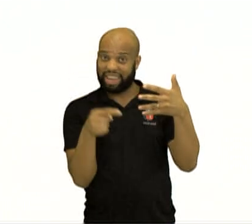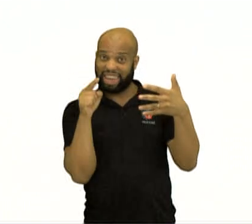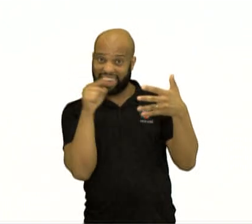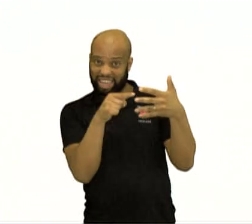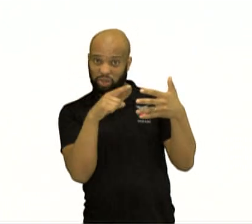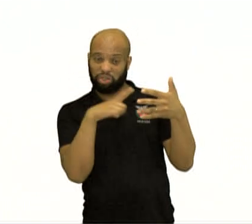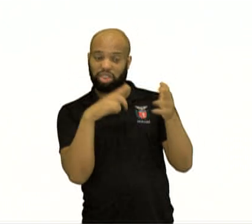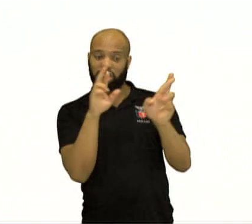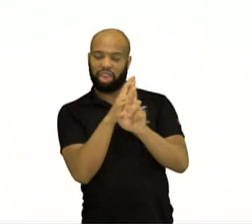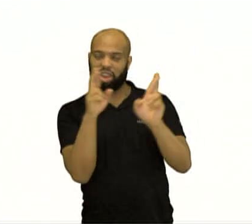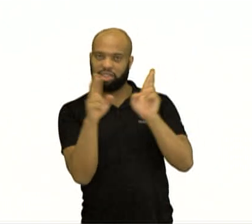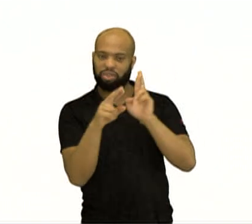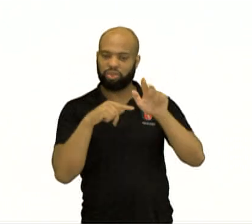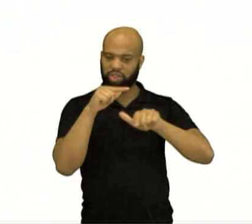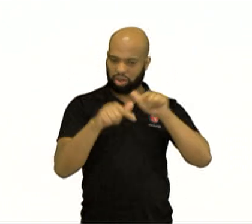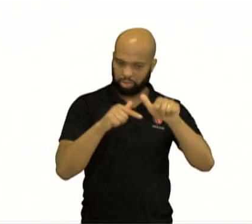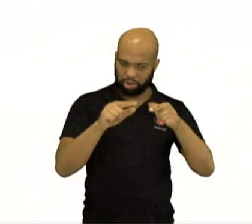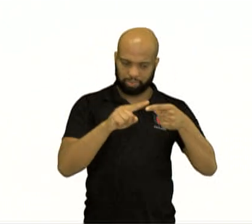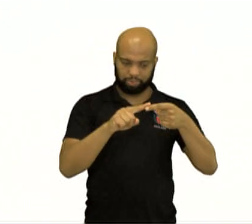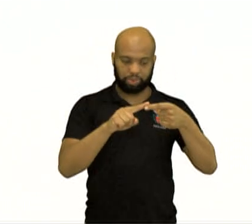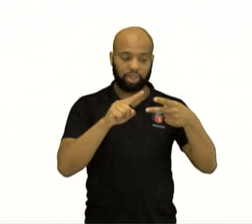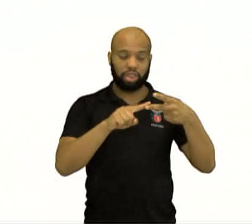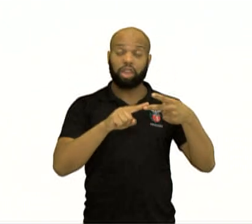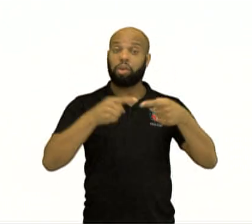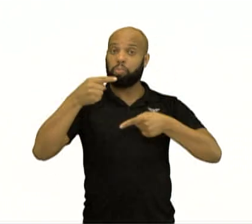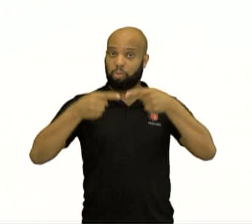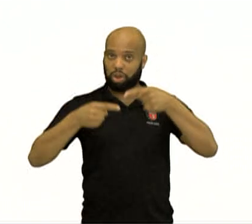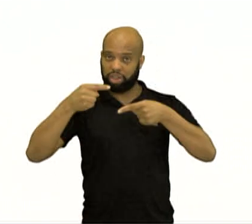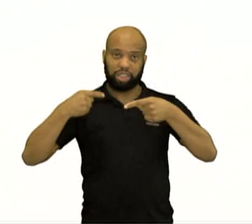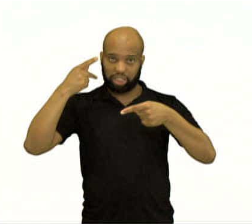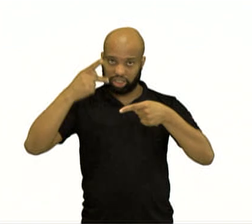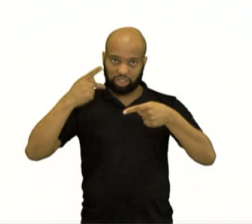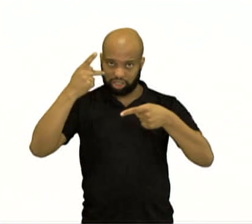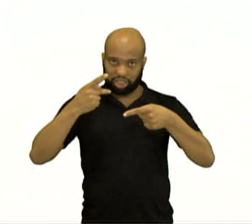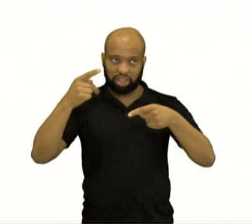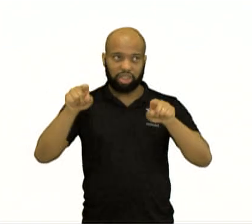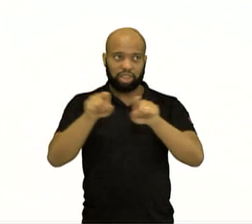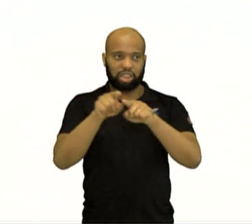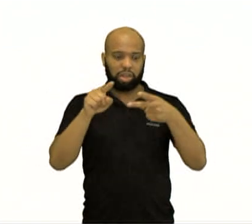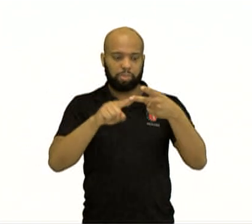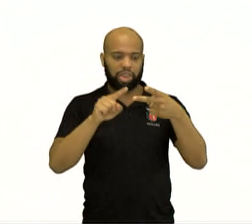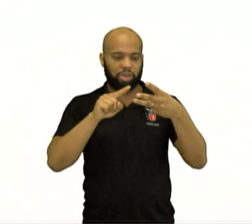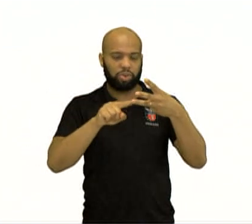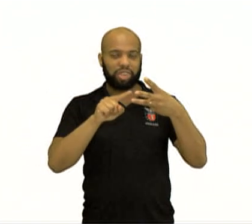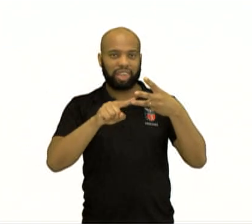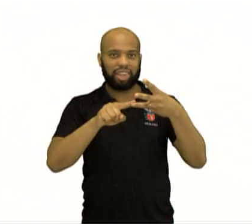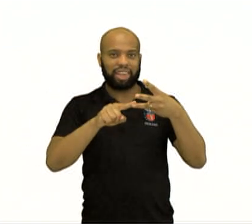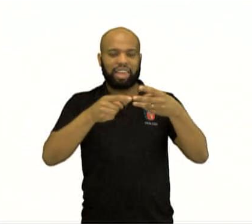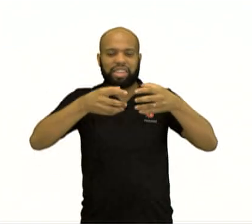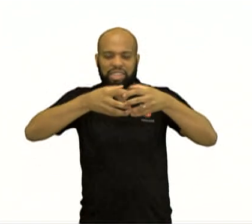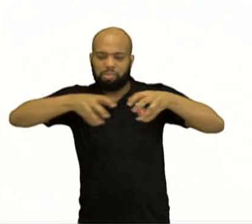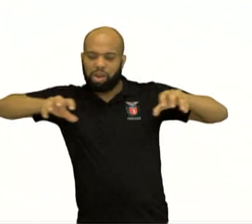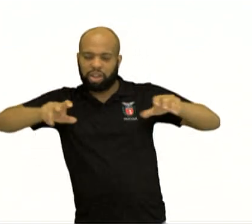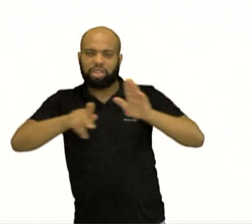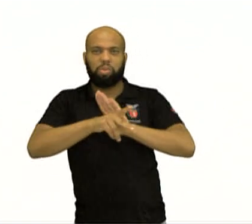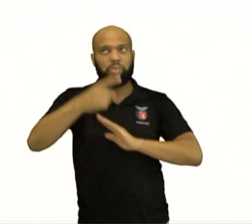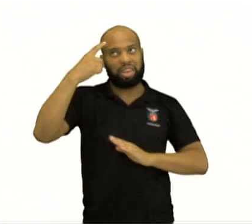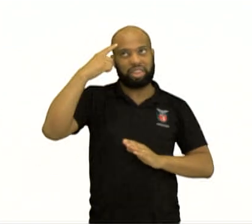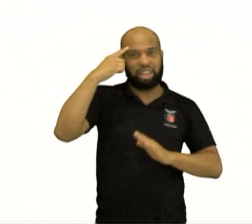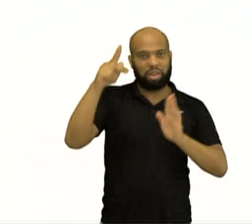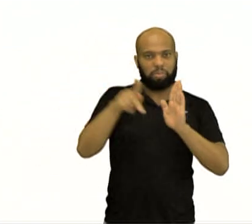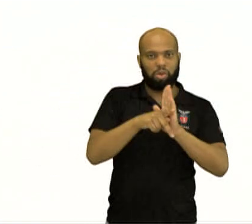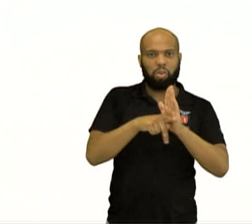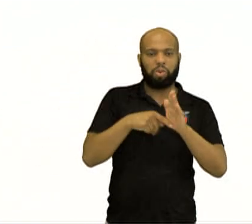trabalho, das questões políticas, né, do rompimento com essa ideia do capital, do liberalismo tão